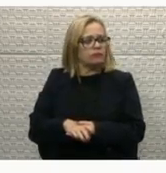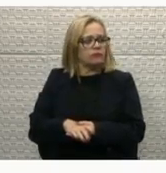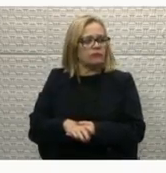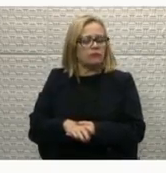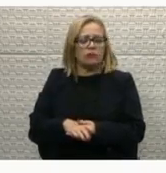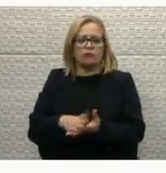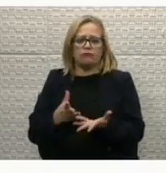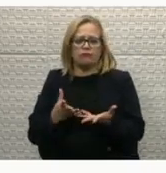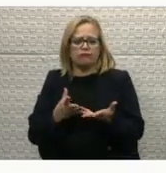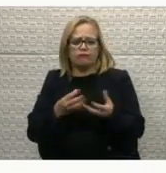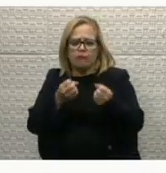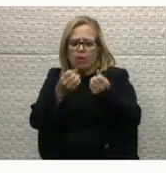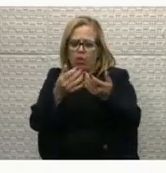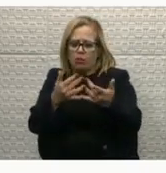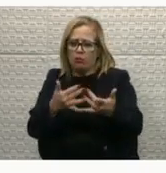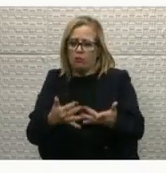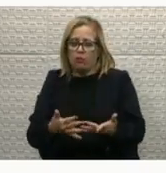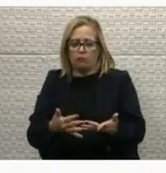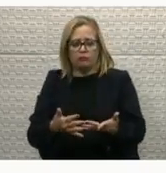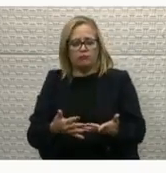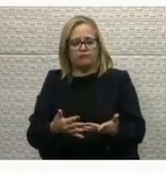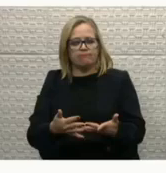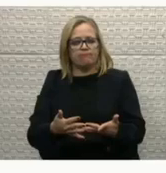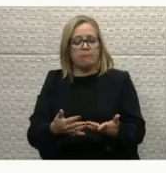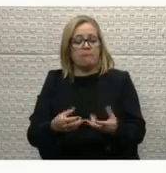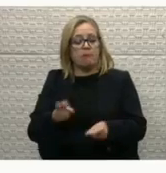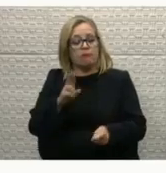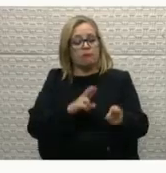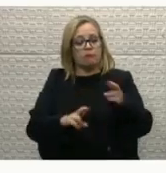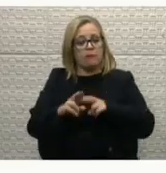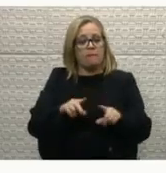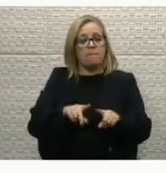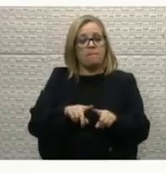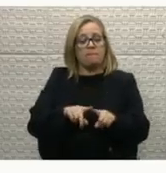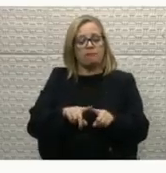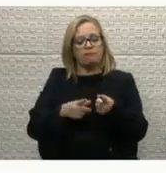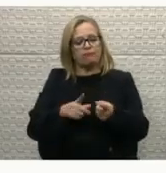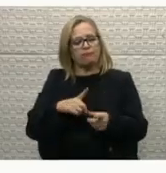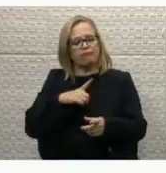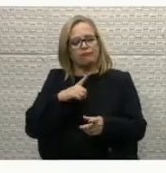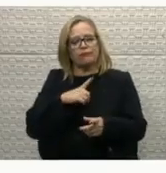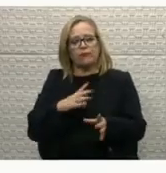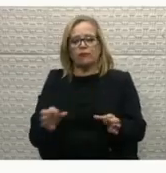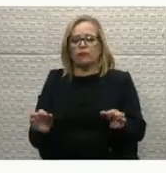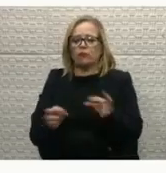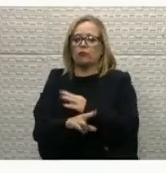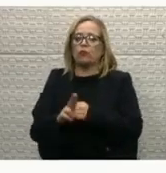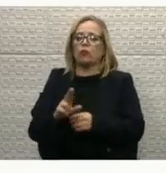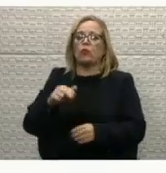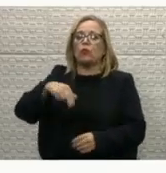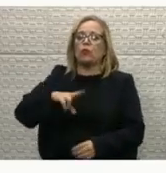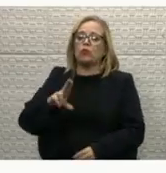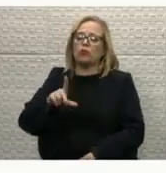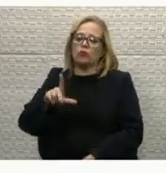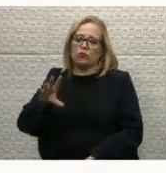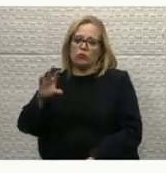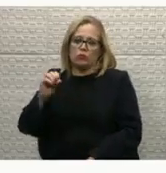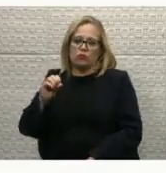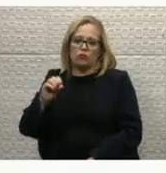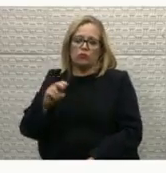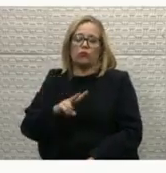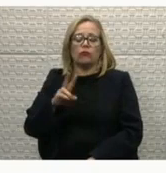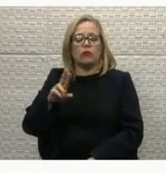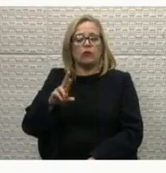esse produto e observar. Por ser um sistema homogêneo, ele sempre tem a solução nula. Se V for igual a zero,